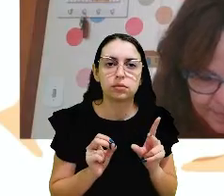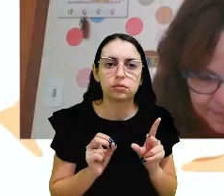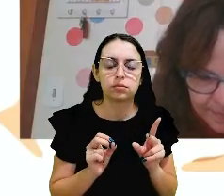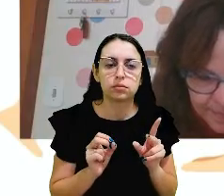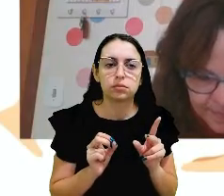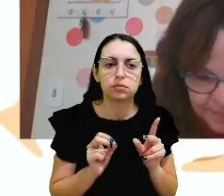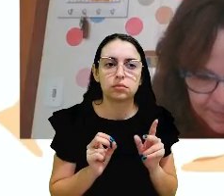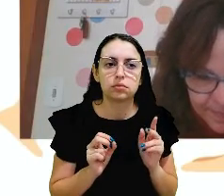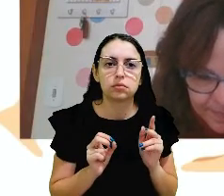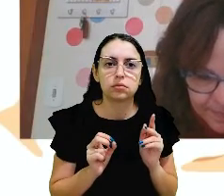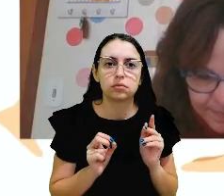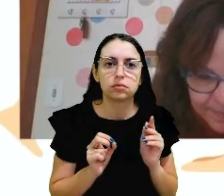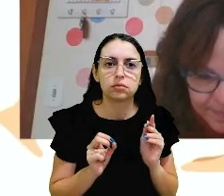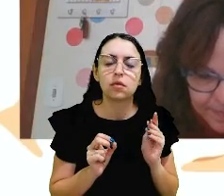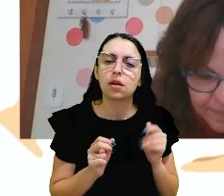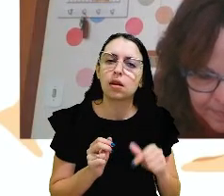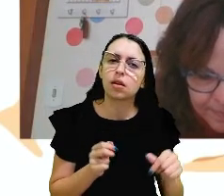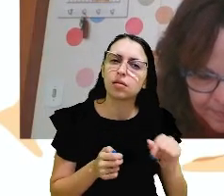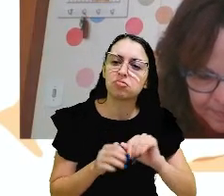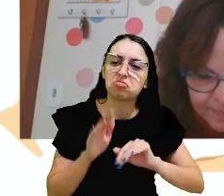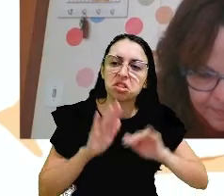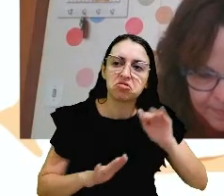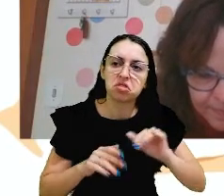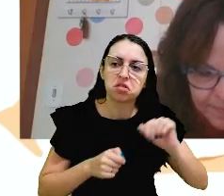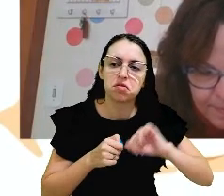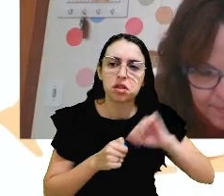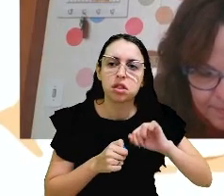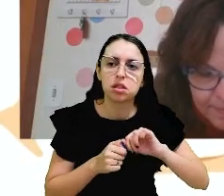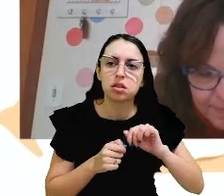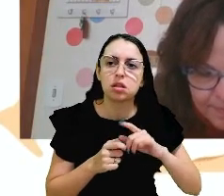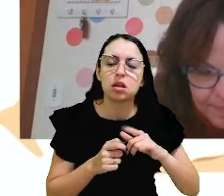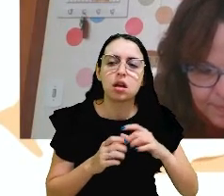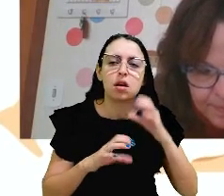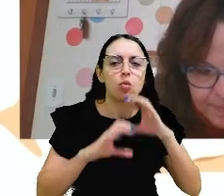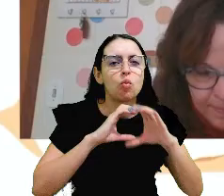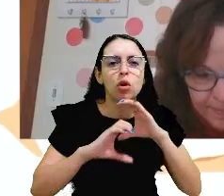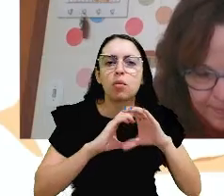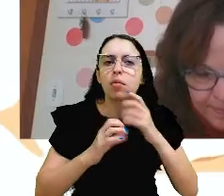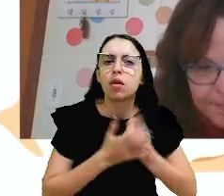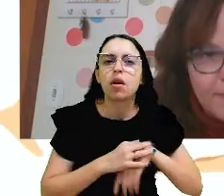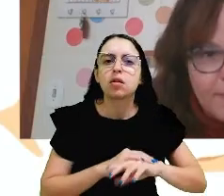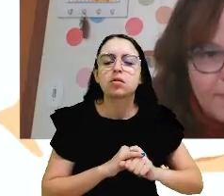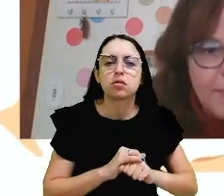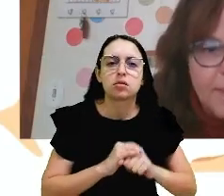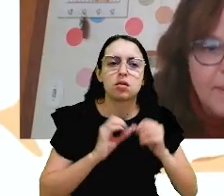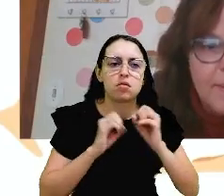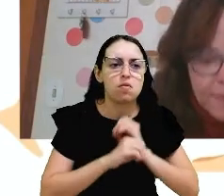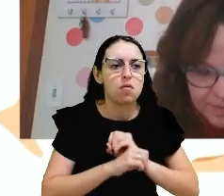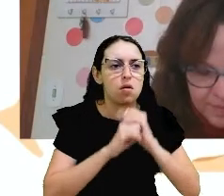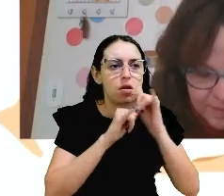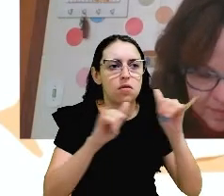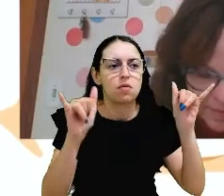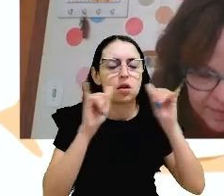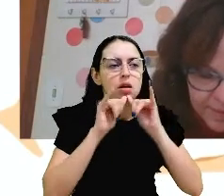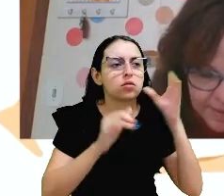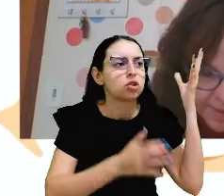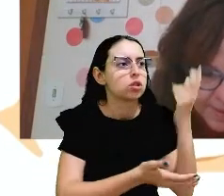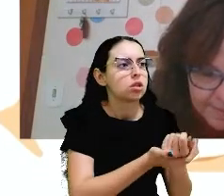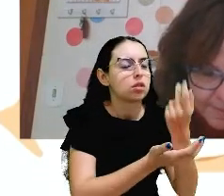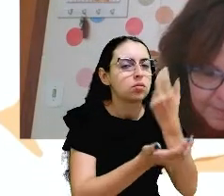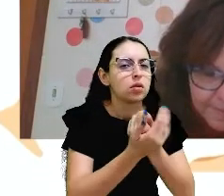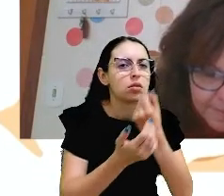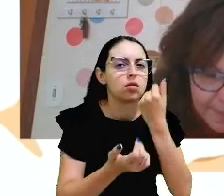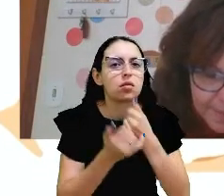E a gente tem tentado fazer uma narrativa patrimonial, né, sobre o ofício de parteira, pegando muitas categorias delas, assim,